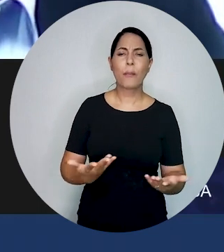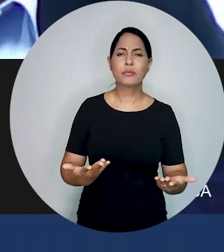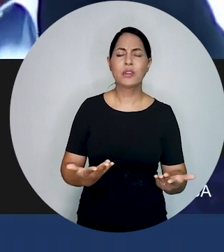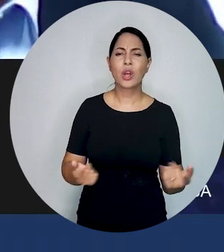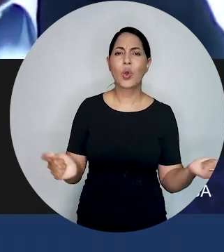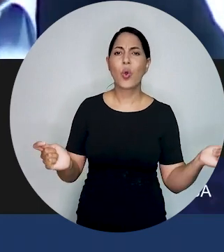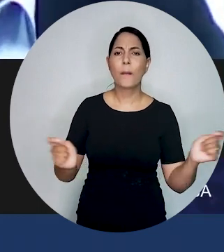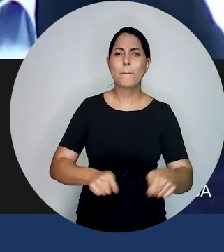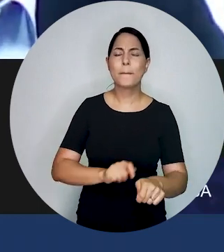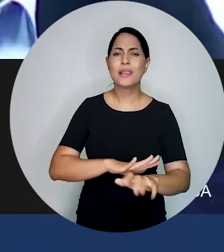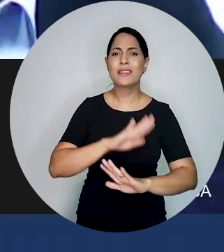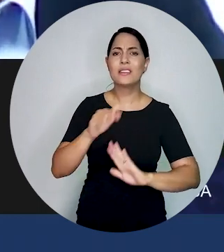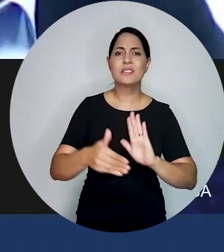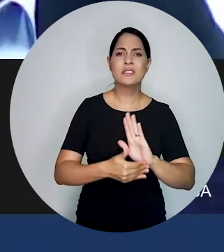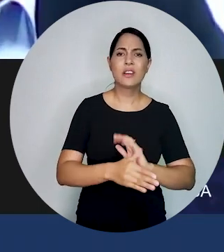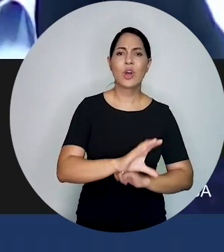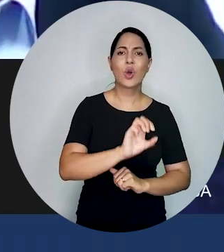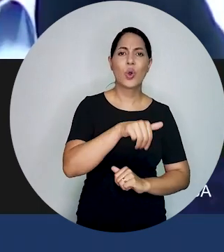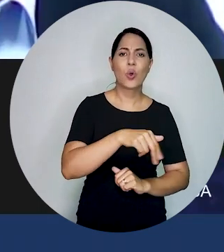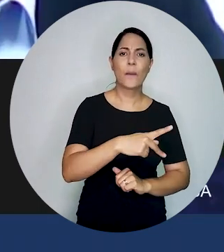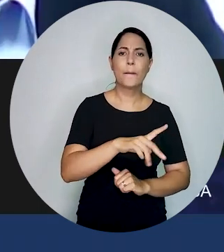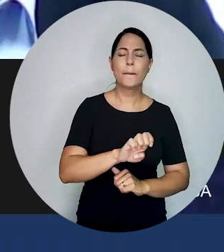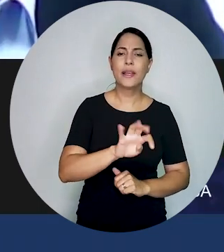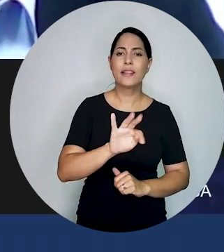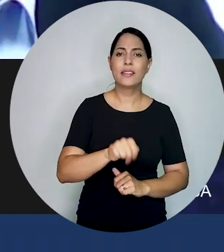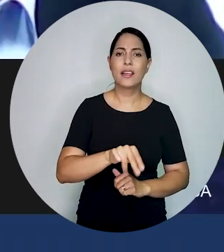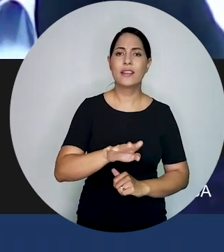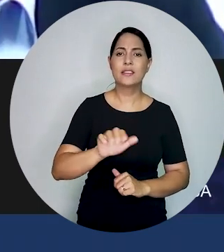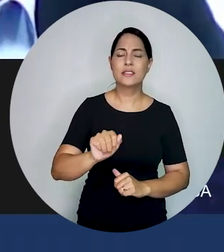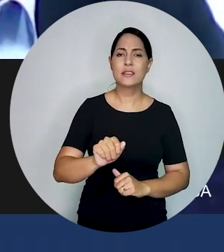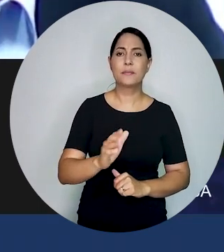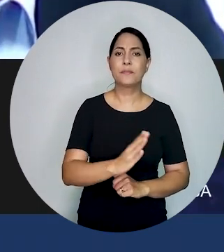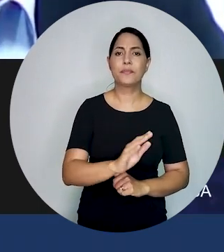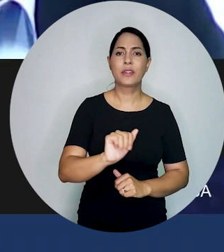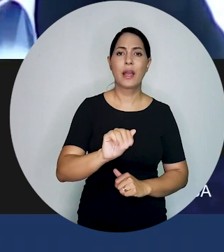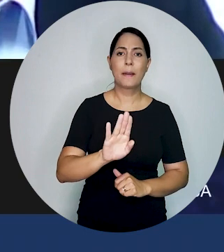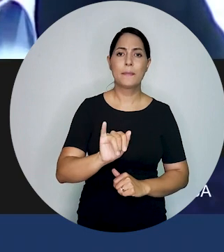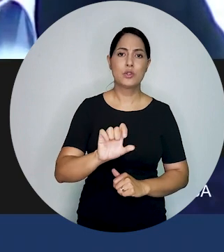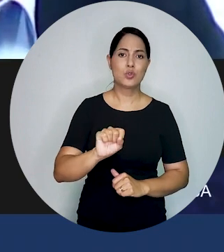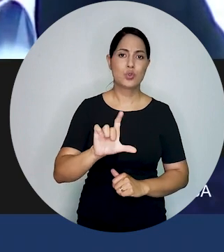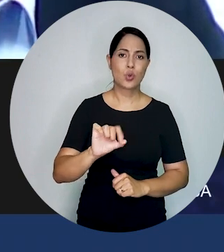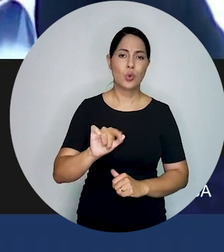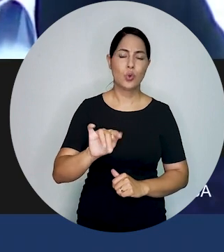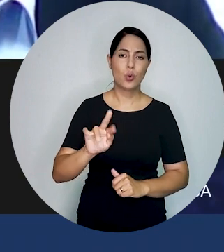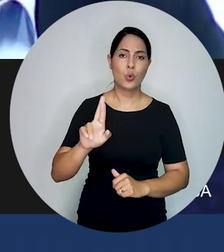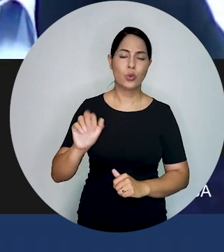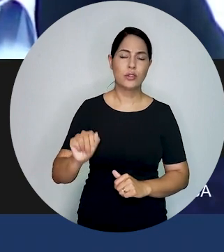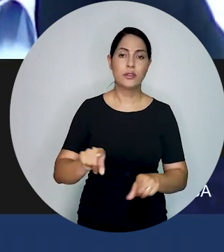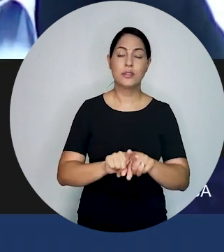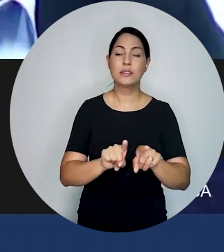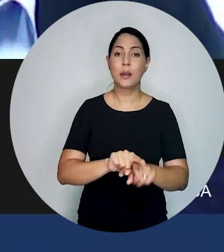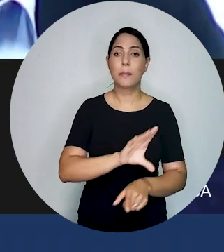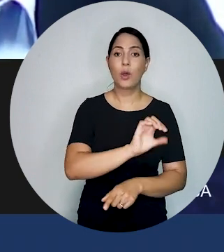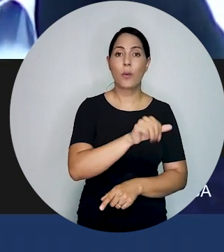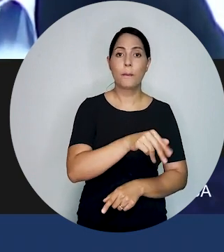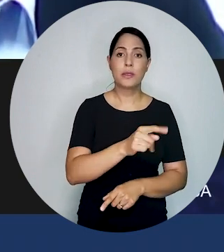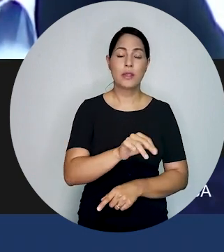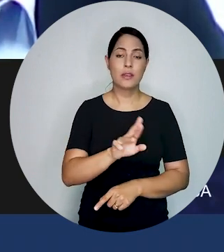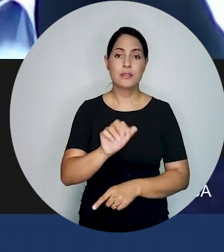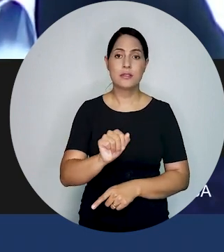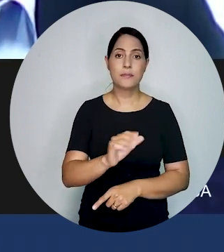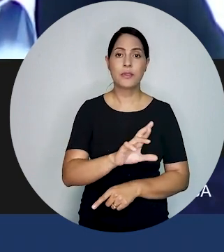qual a diferenciação em relação à competência relativa, e já na sequência que